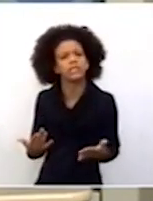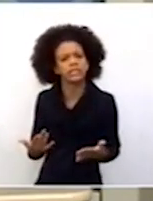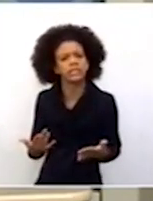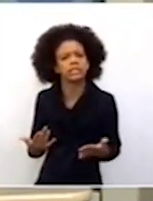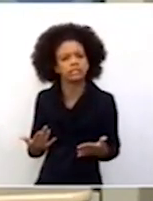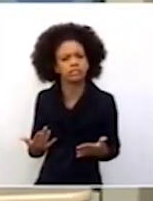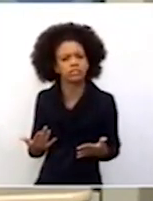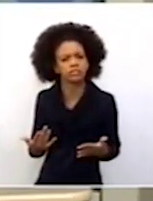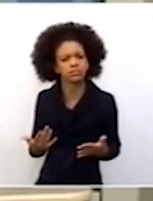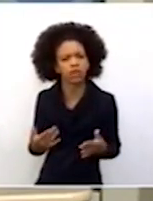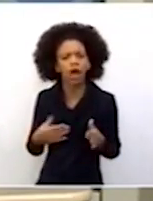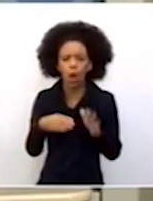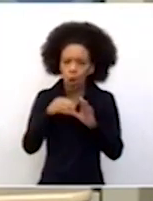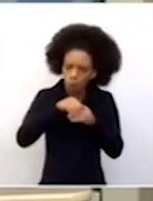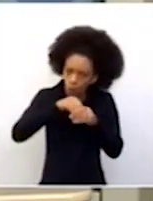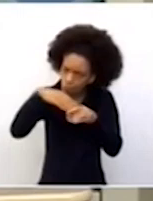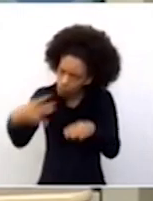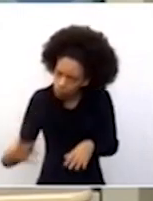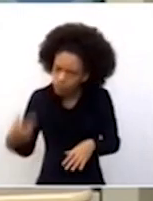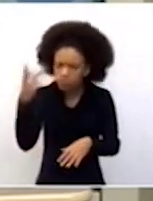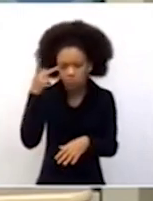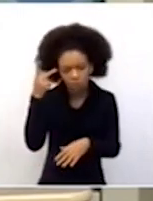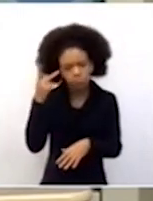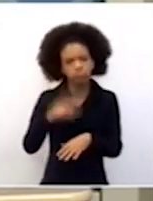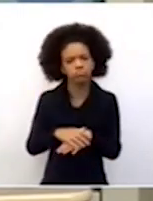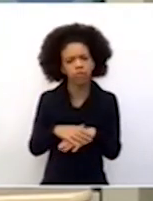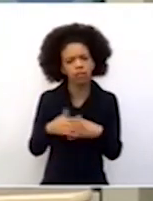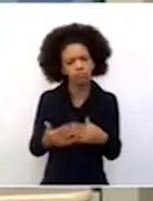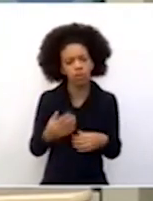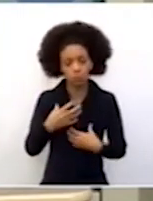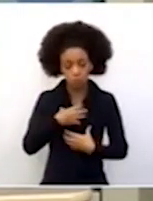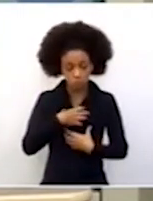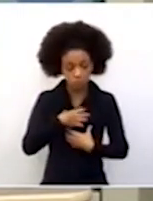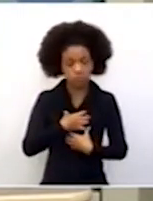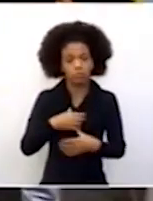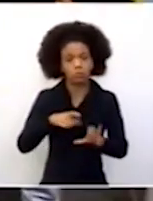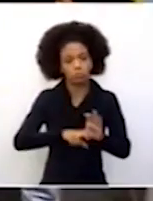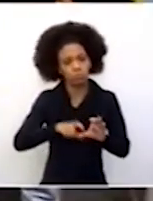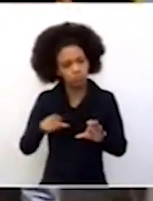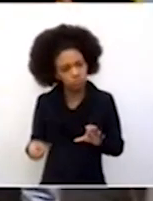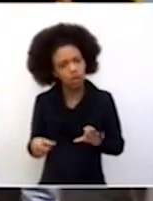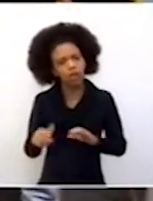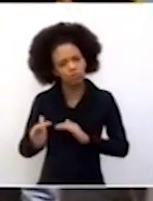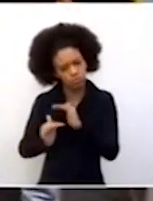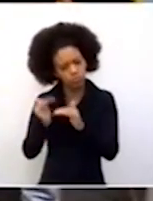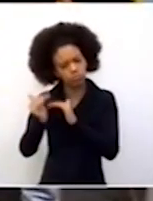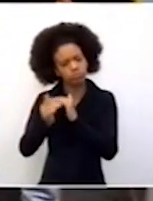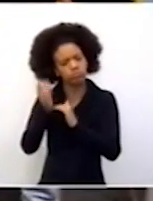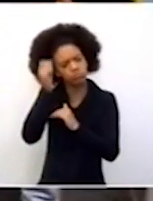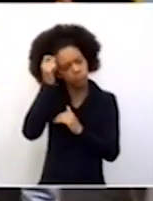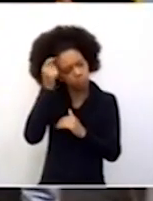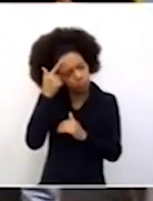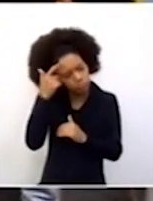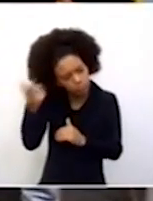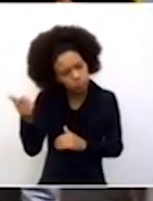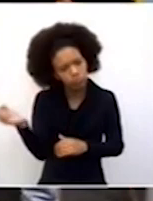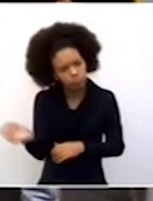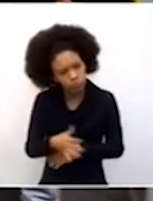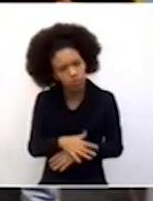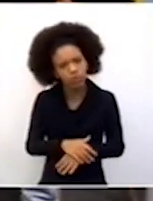currículo do paulista, né? Que é a questão da autonomia, o estudante tem autonomia e também desenvolvendo aquela criatividade, e também a parte